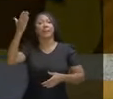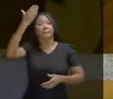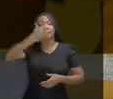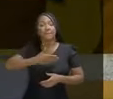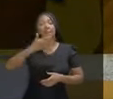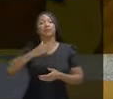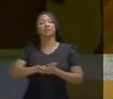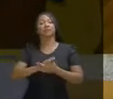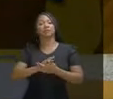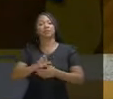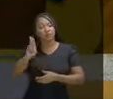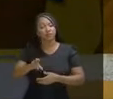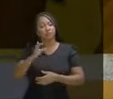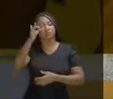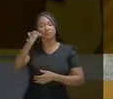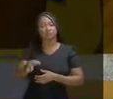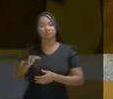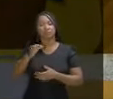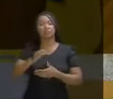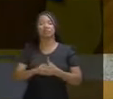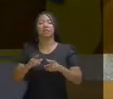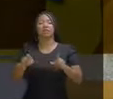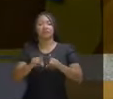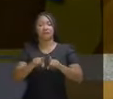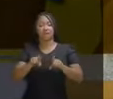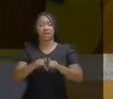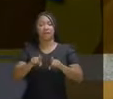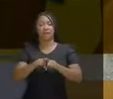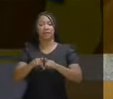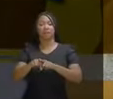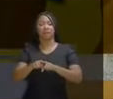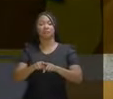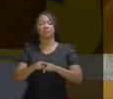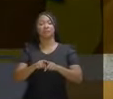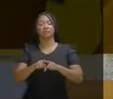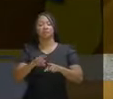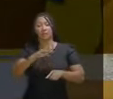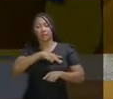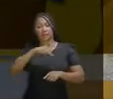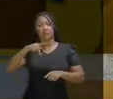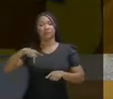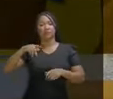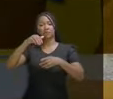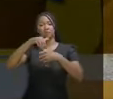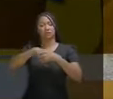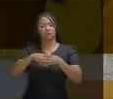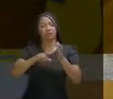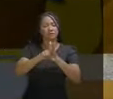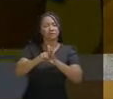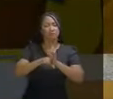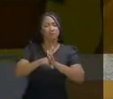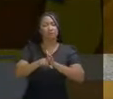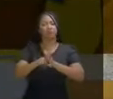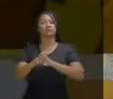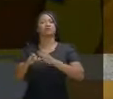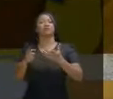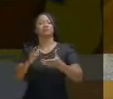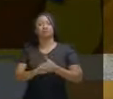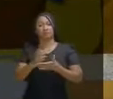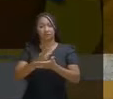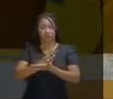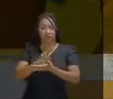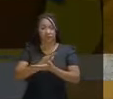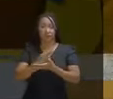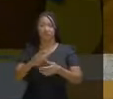de aplicação regular, além de determinar o encaminhamento dos autos ao Ministério Público Eleitoral para apuração de possíveis